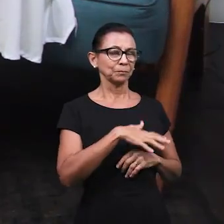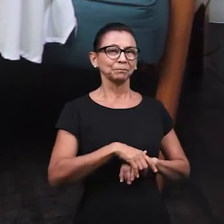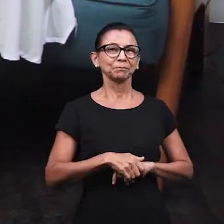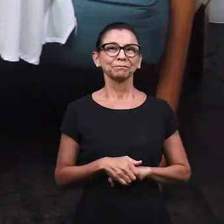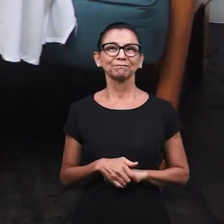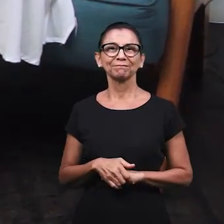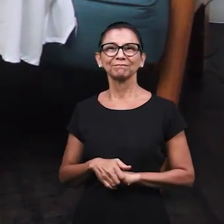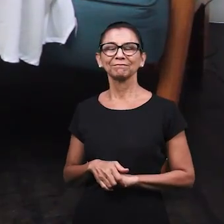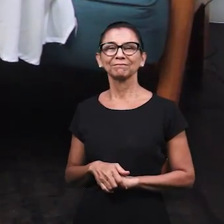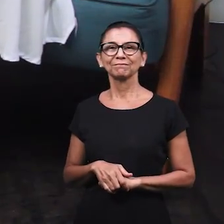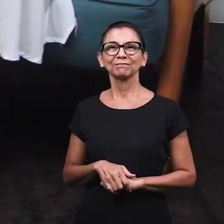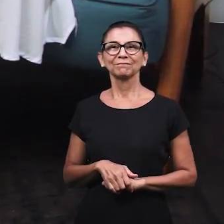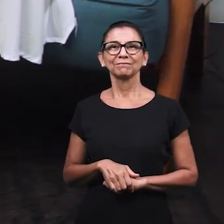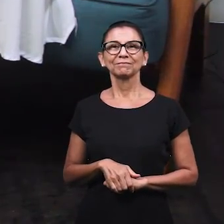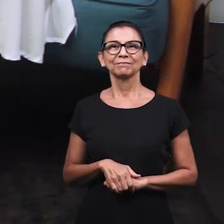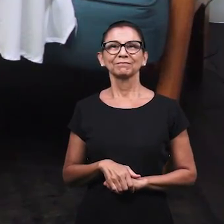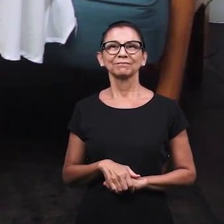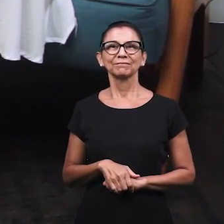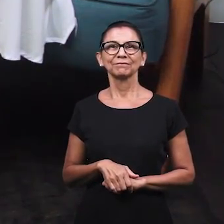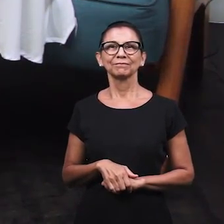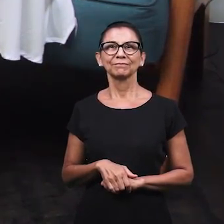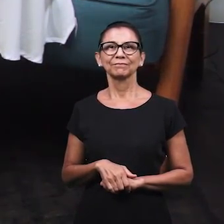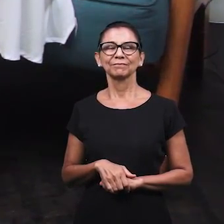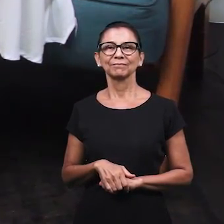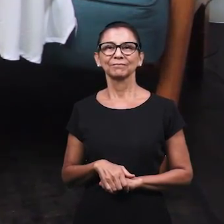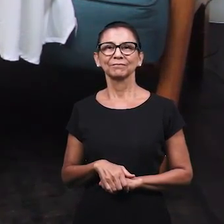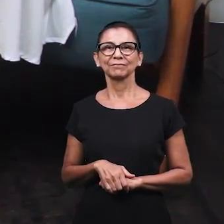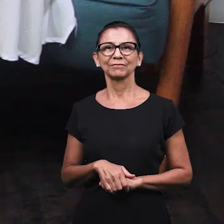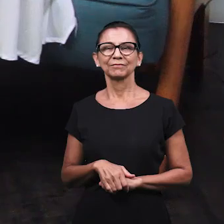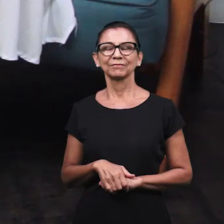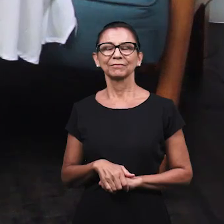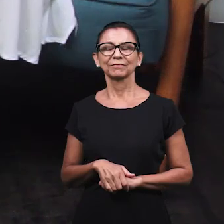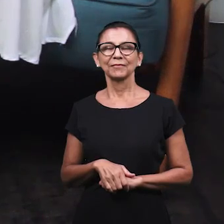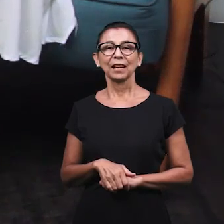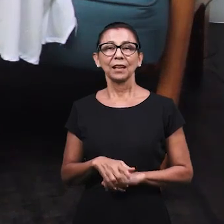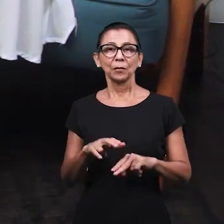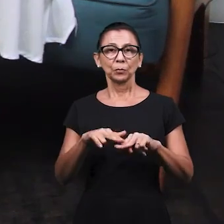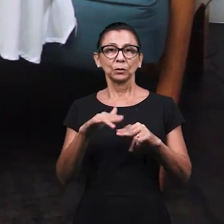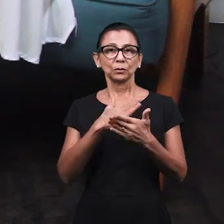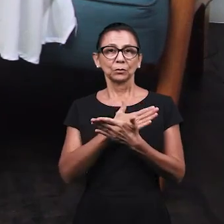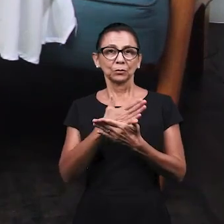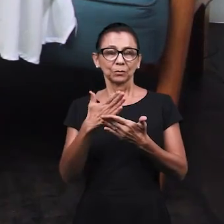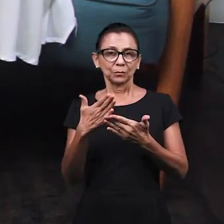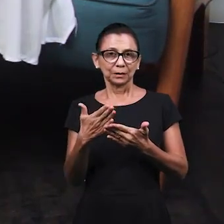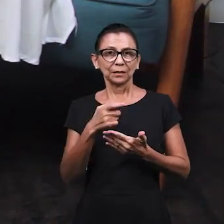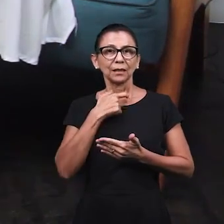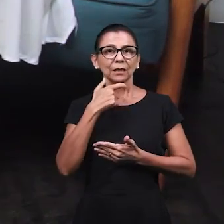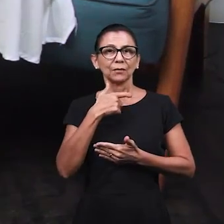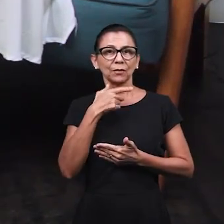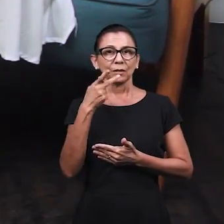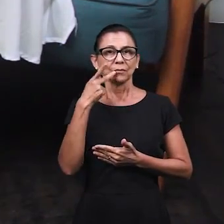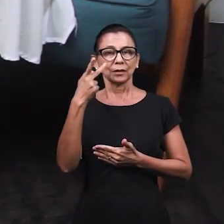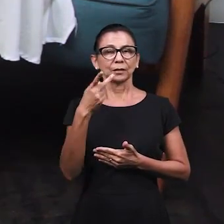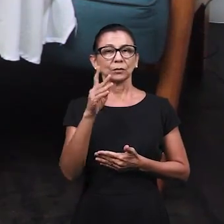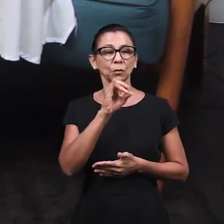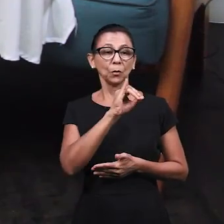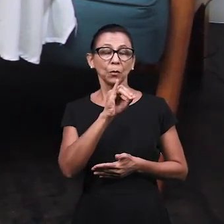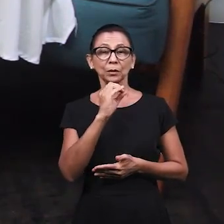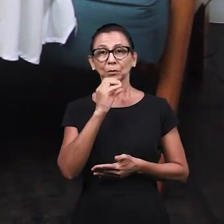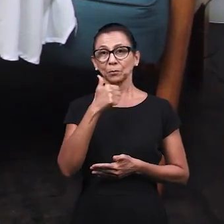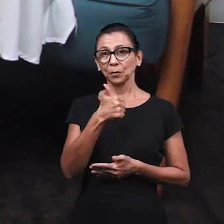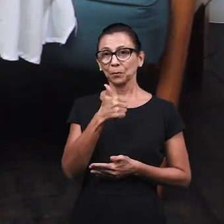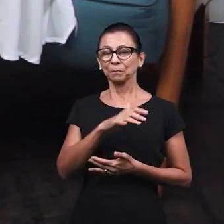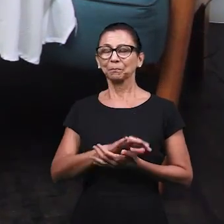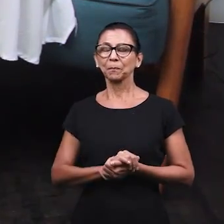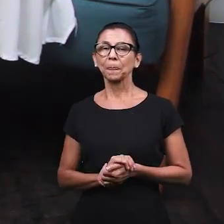Que maravilha. Lucélia, bom receber você aqui, bom tê-la num projeto da